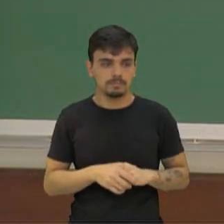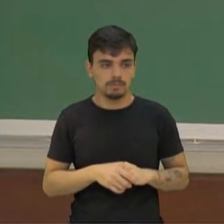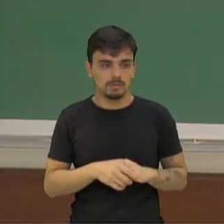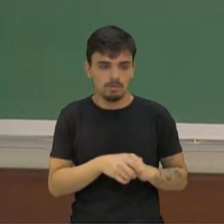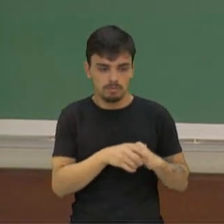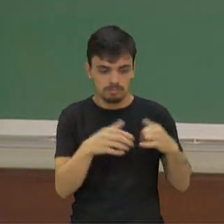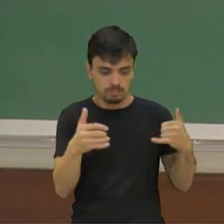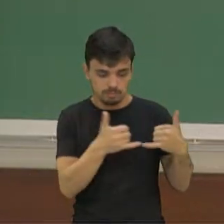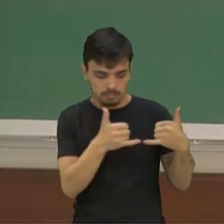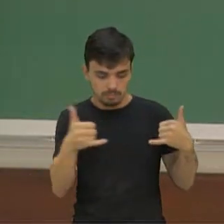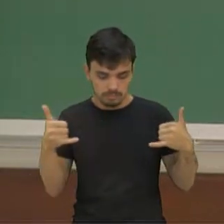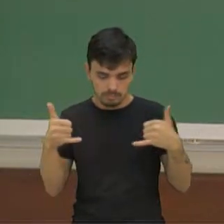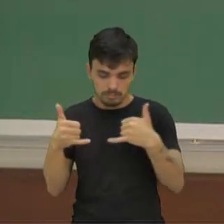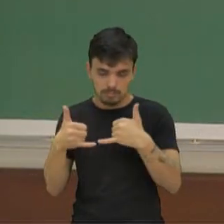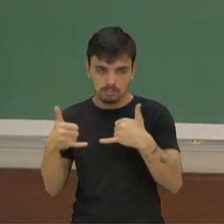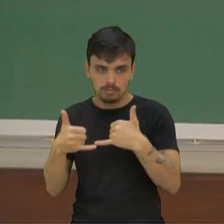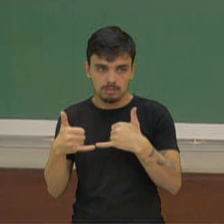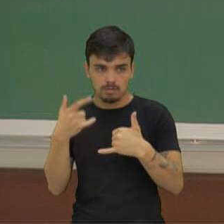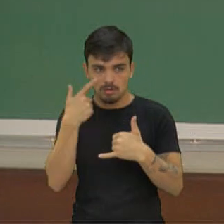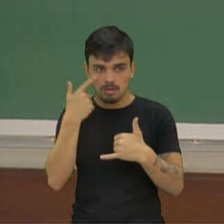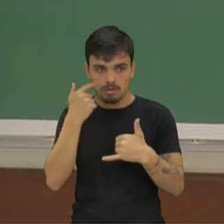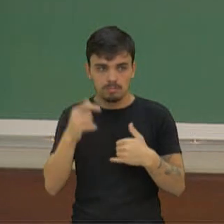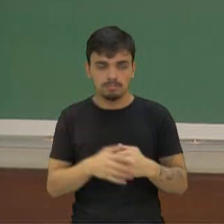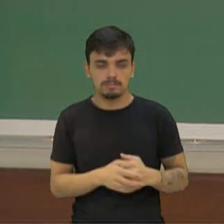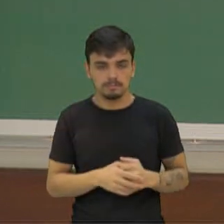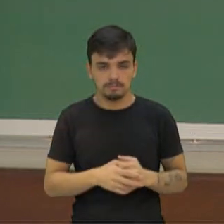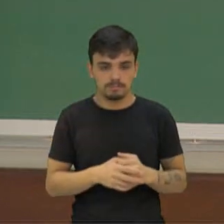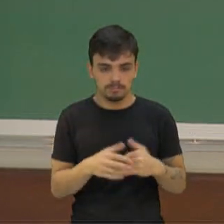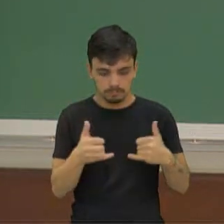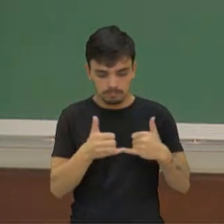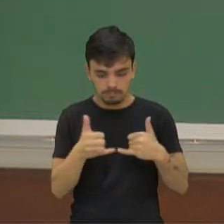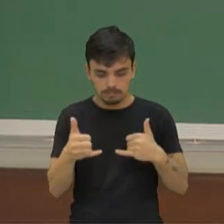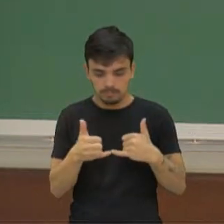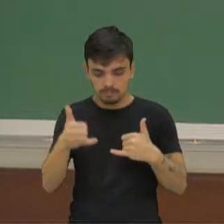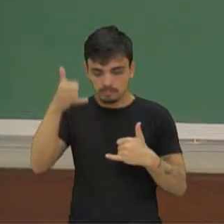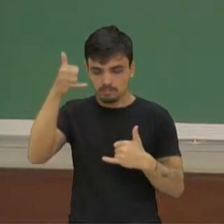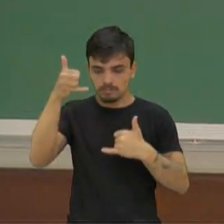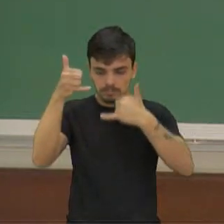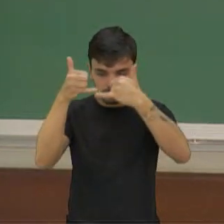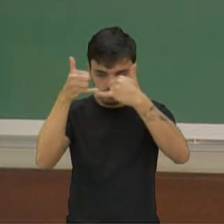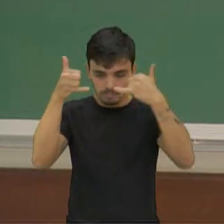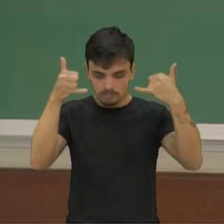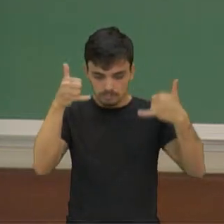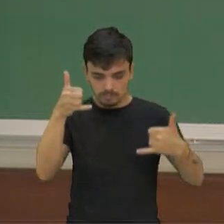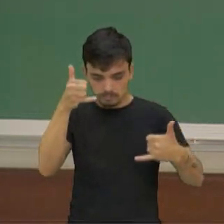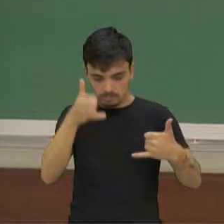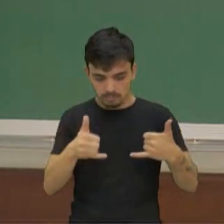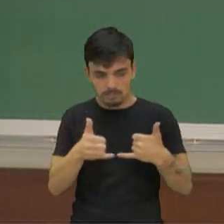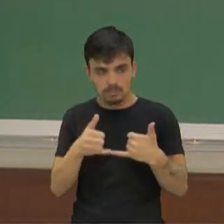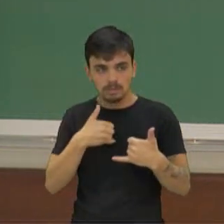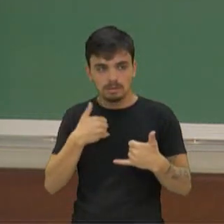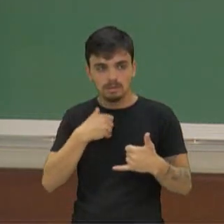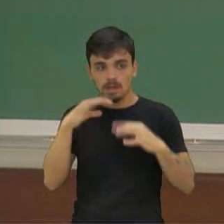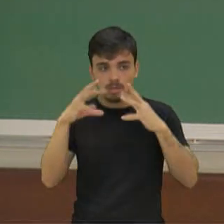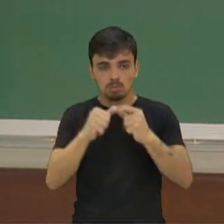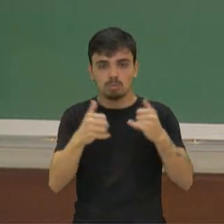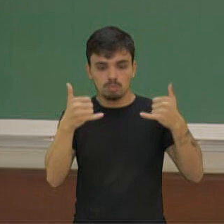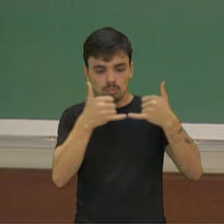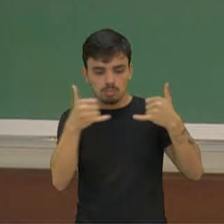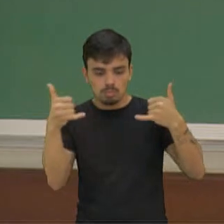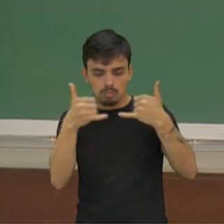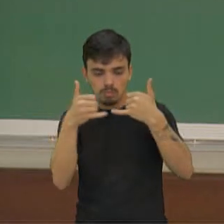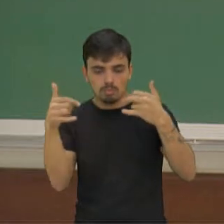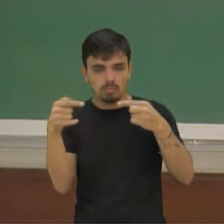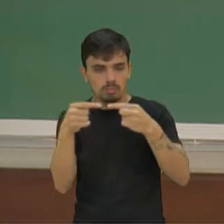ligou aqui os resistores, agora por 2 pontos em comum. Veja, todos eles estão ligados nesse mesmo fio.